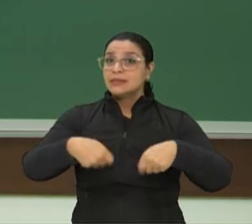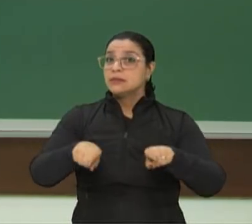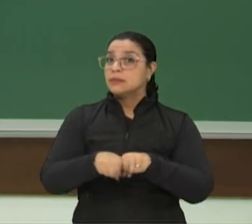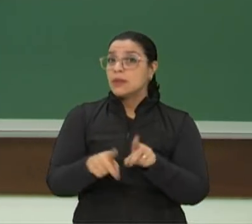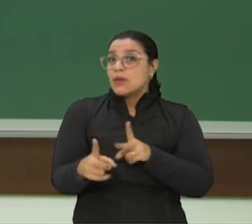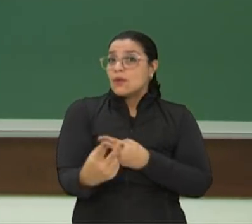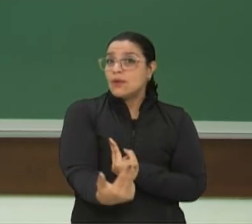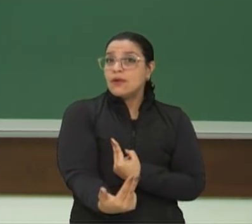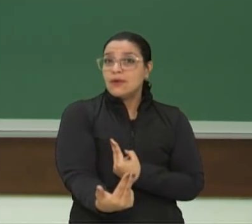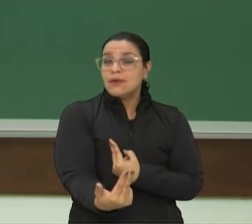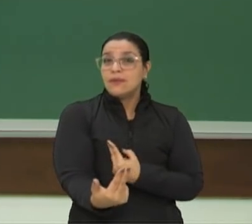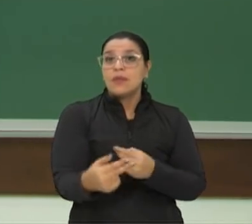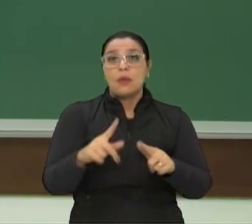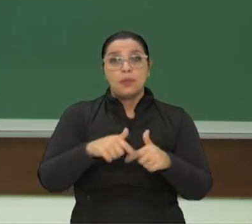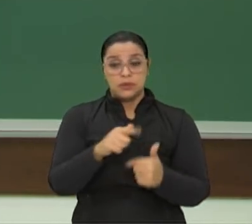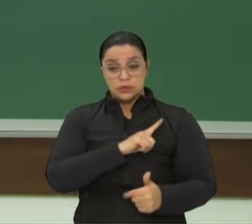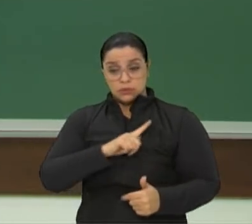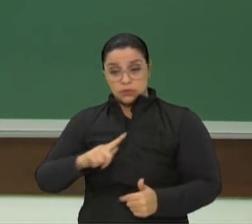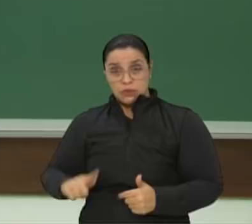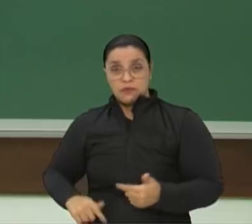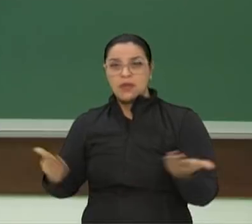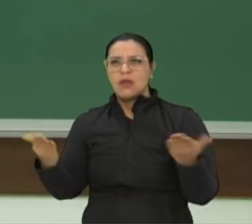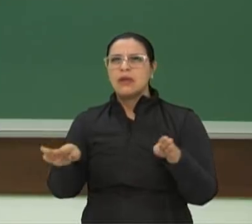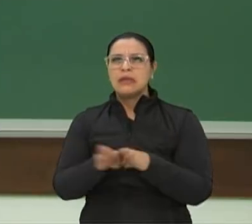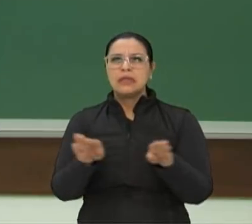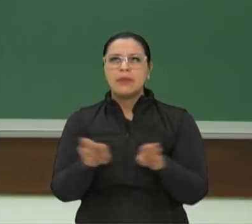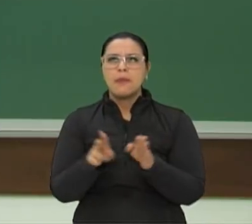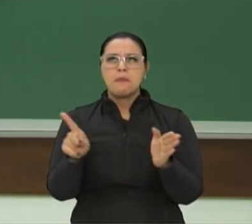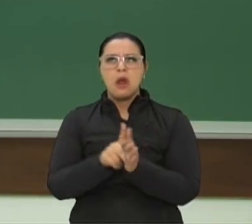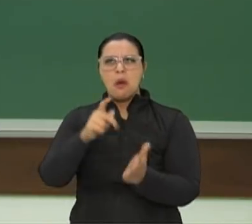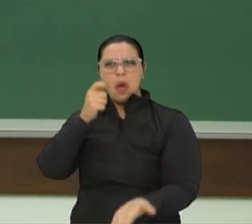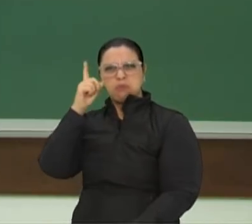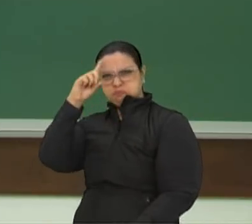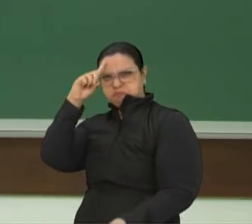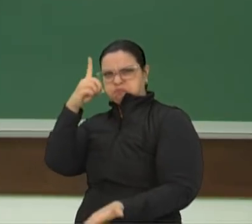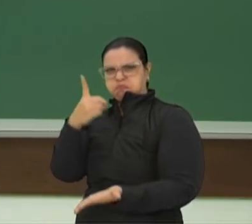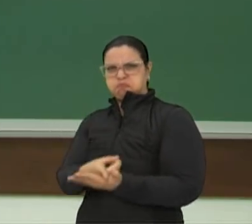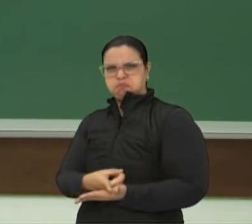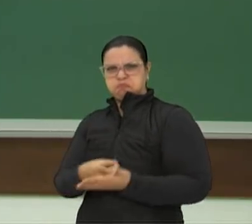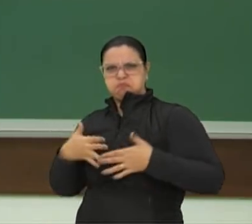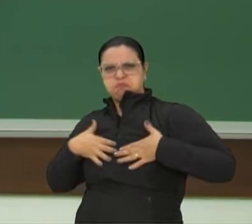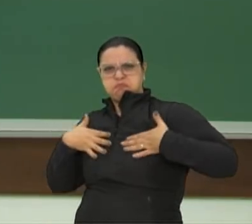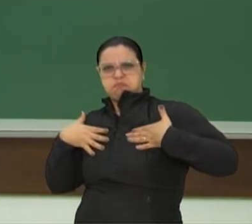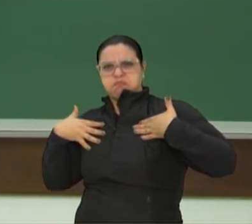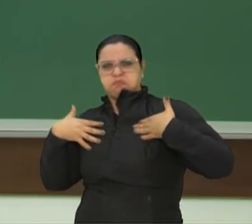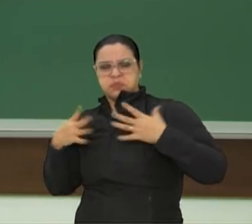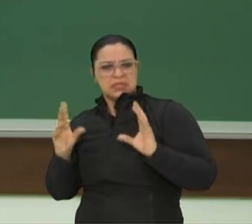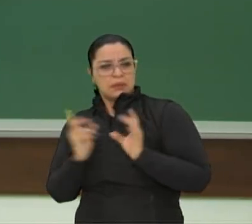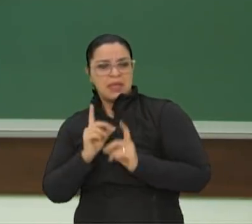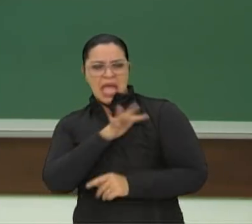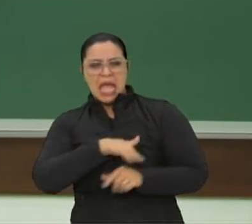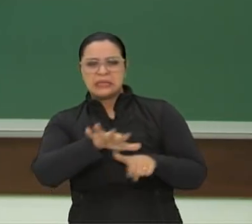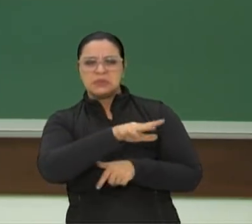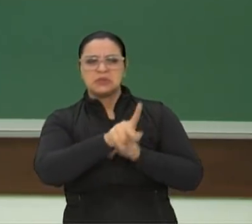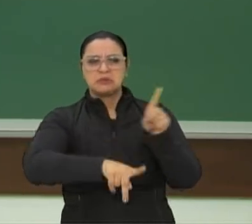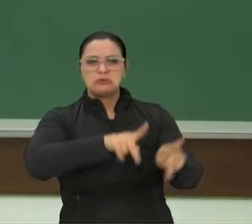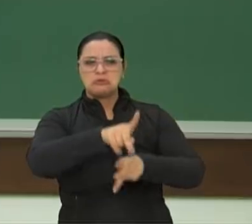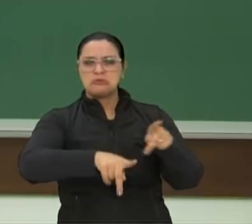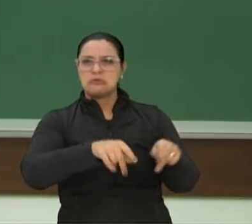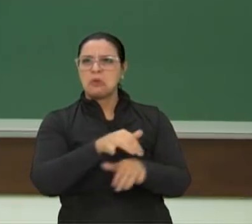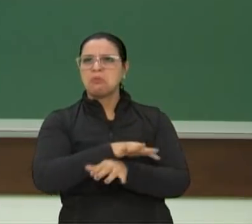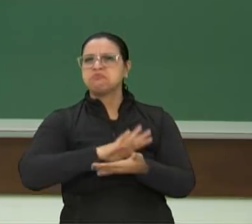também felicidade. Então um governante que, né, vira um déspota e, né, tem uma vida tranquila enquanto o povo passa mazelas,